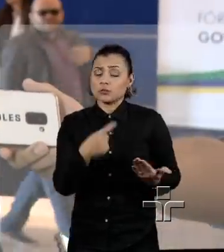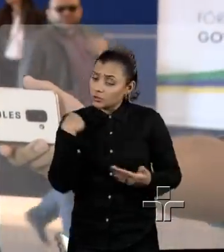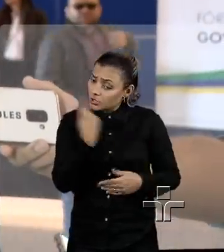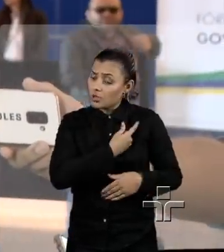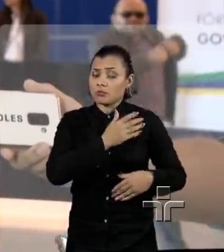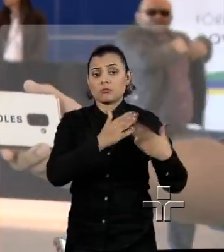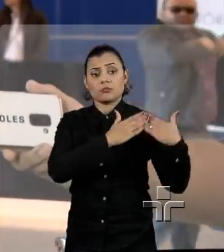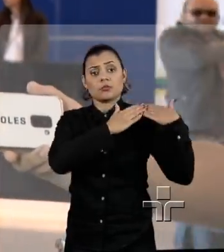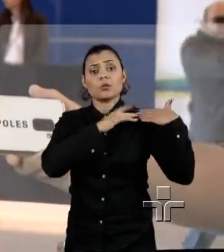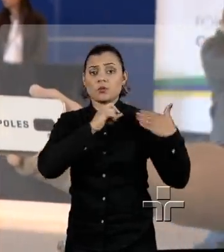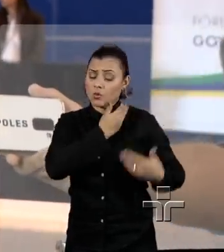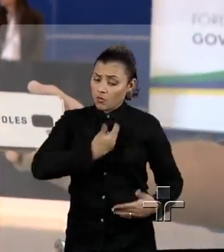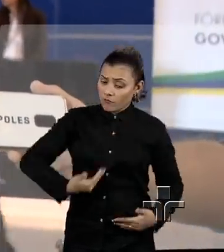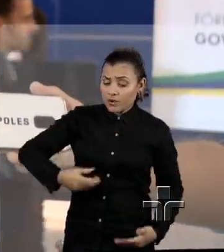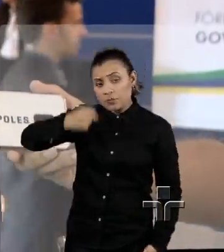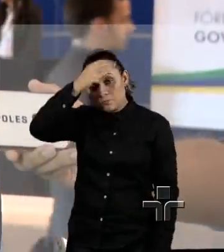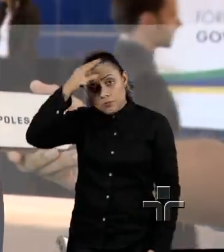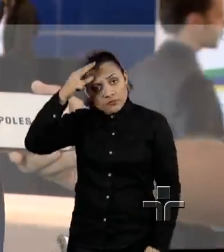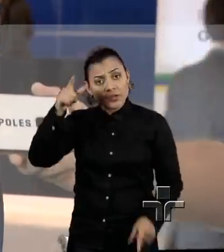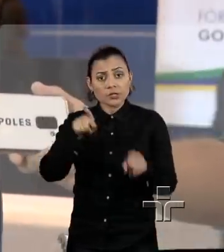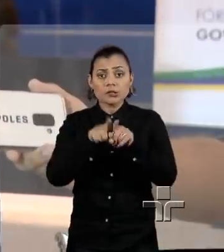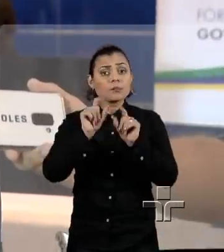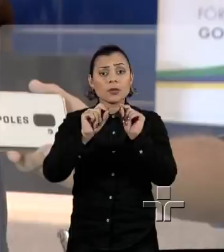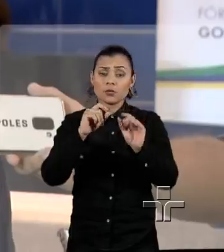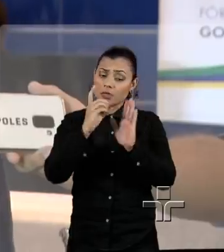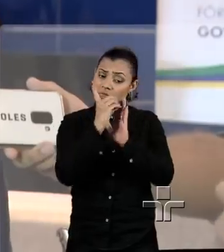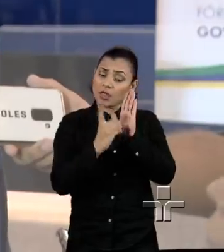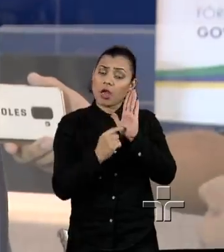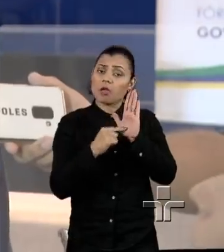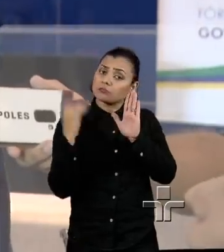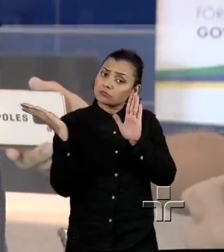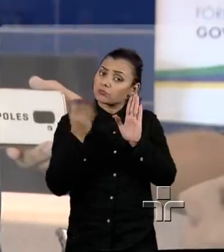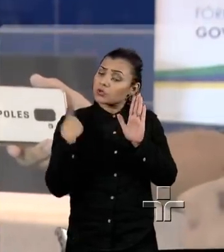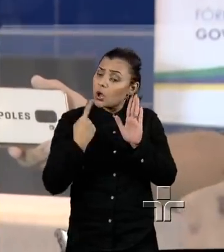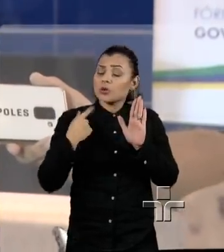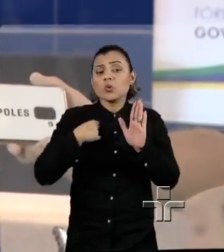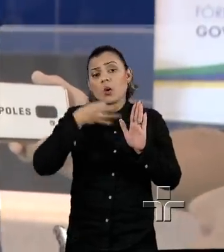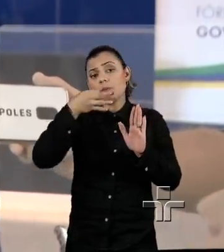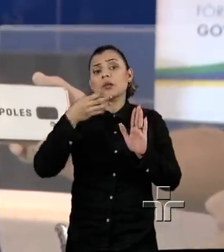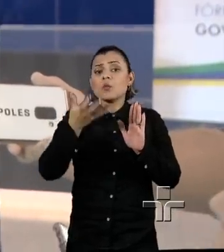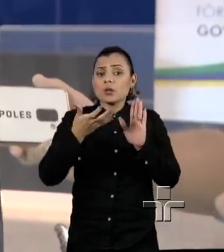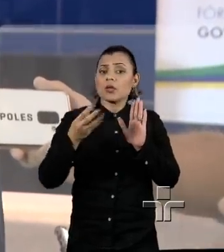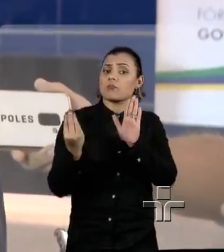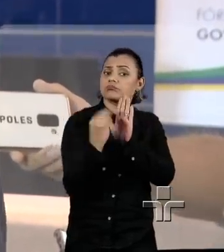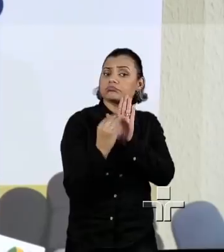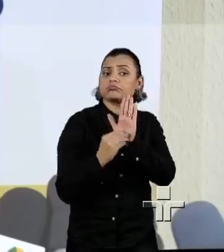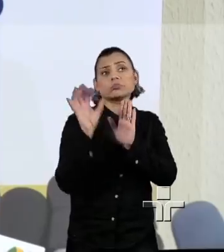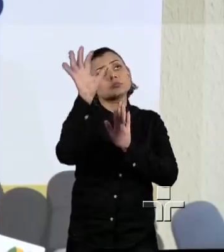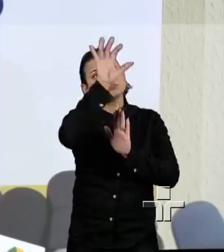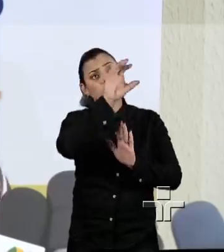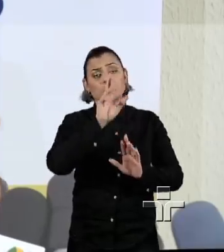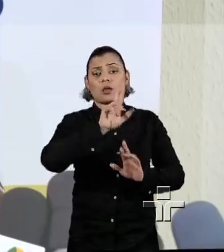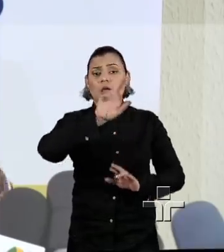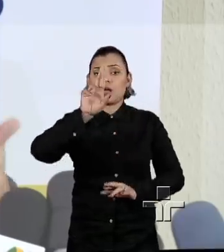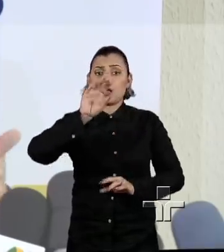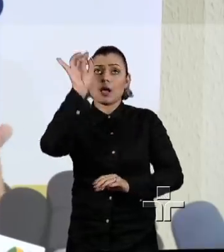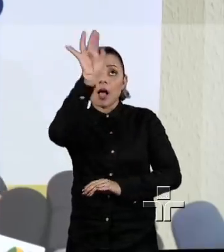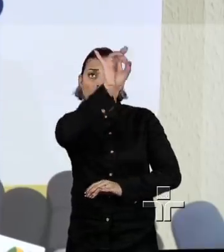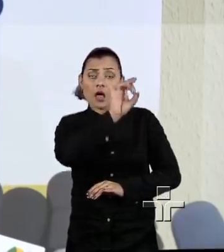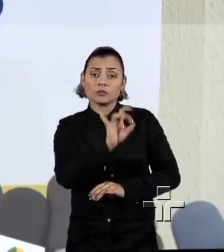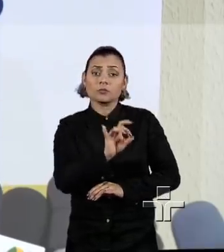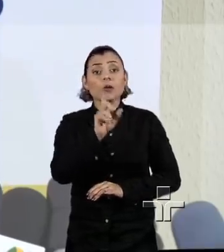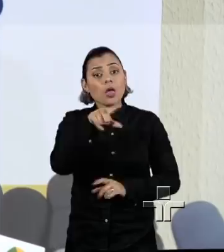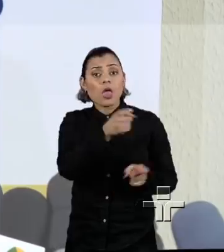aos governadores e aos prefeitos, por decreto, ver aquilo que devem implantar ou não nos seus estados. Foi uma reunião